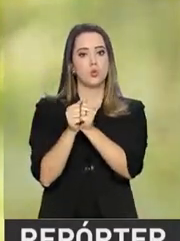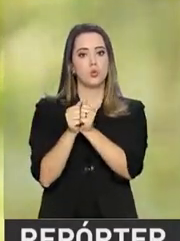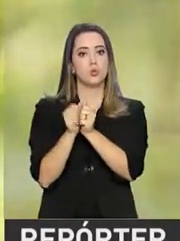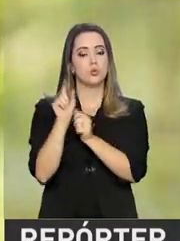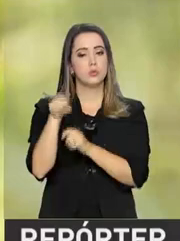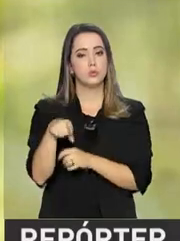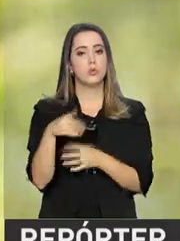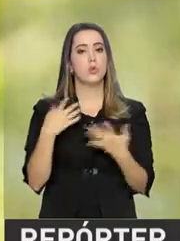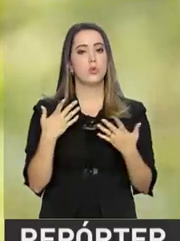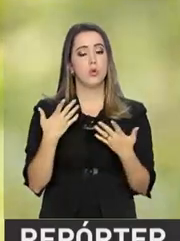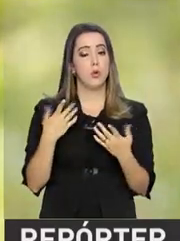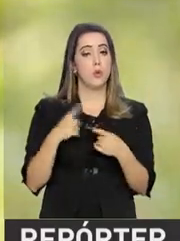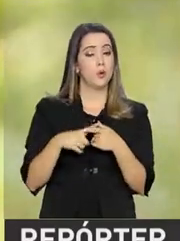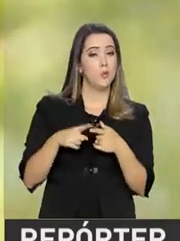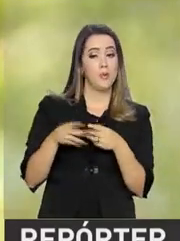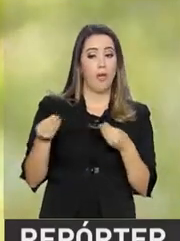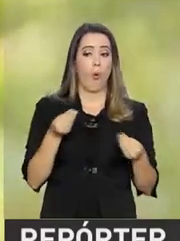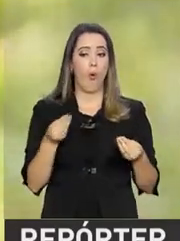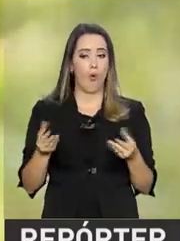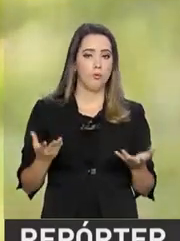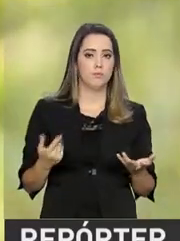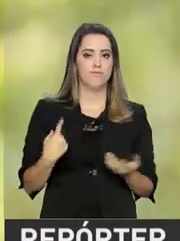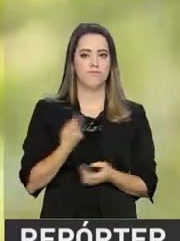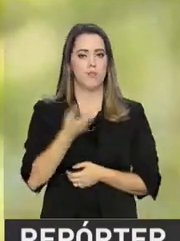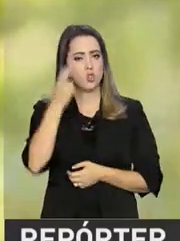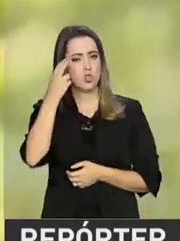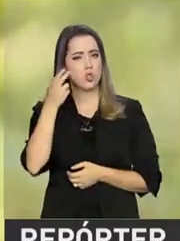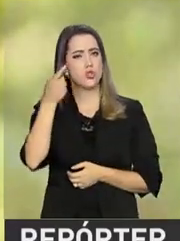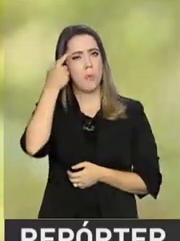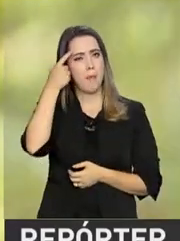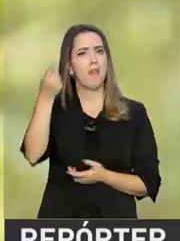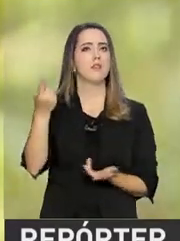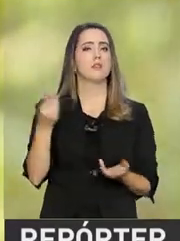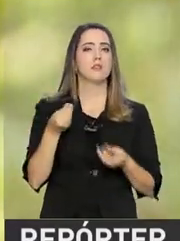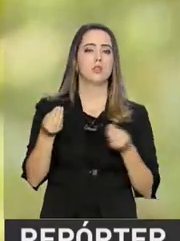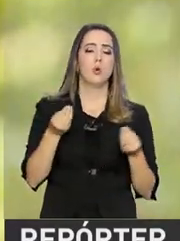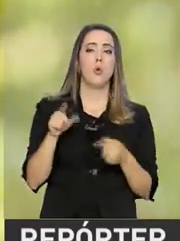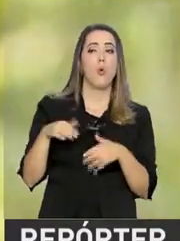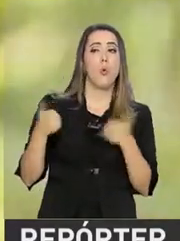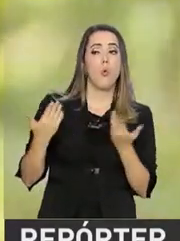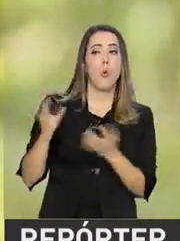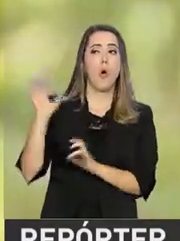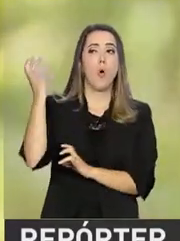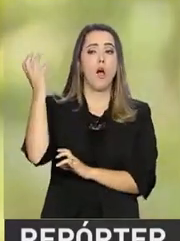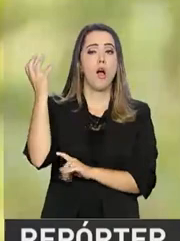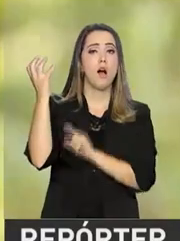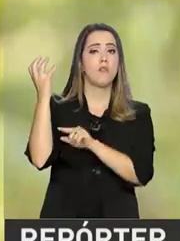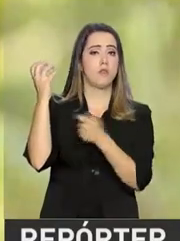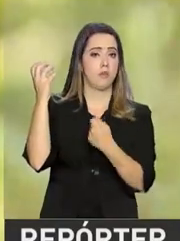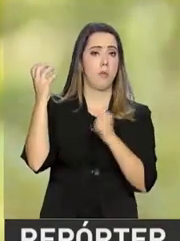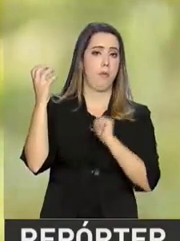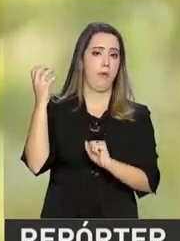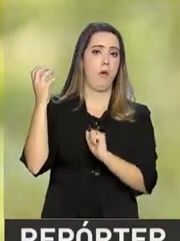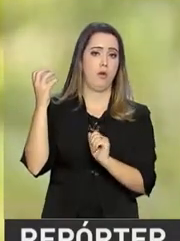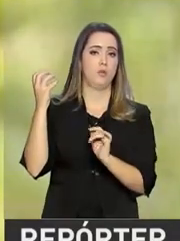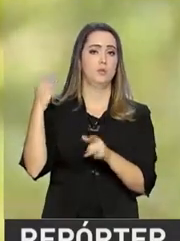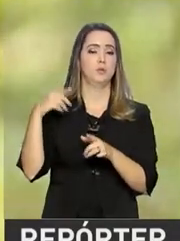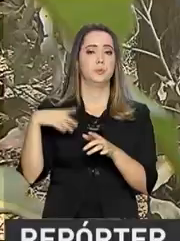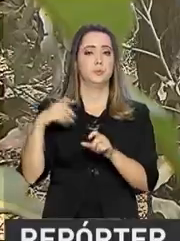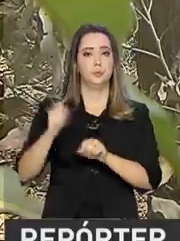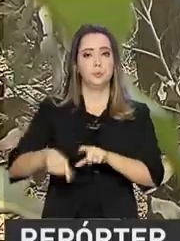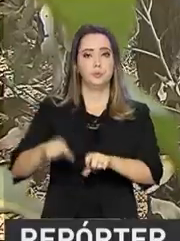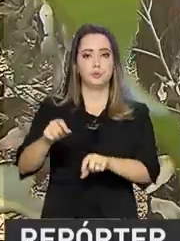e aí a gente começa a pensar bom com espécie que eu devo contar com um modelo de plantio mais